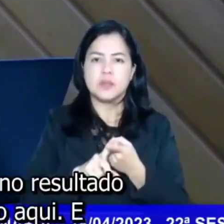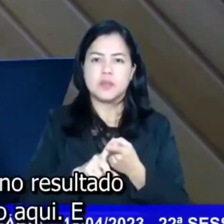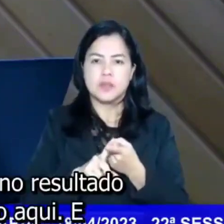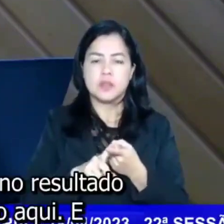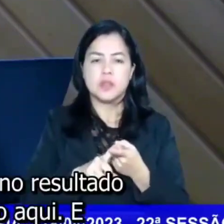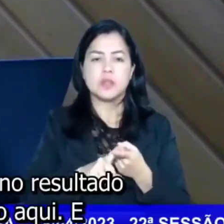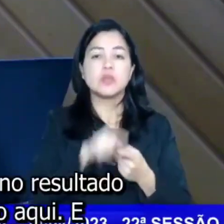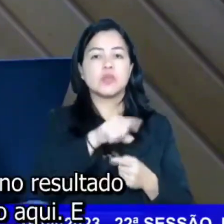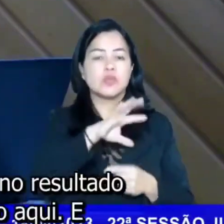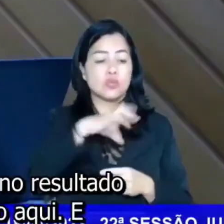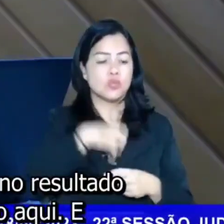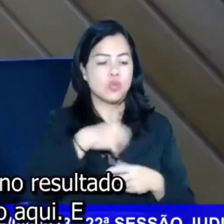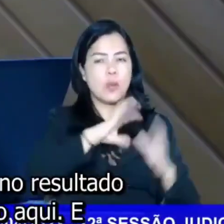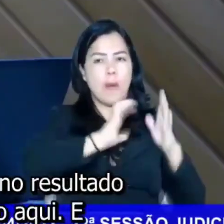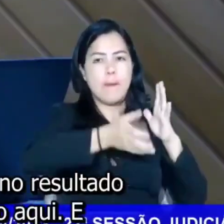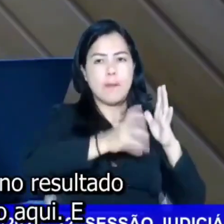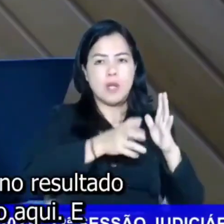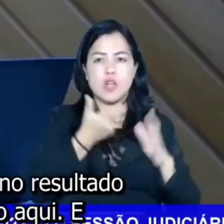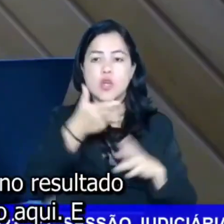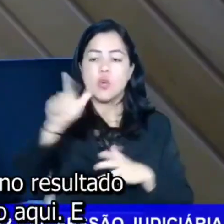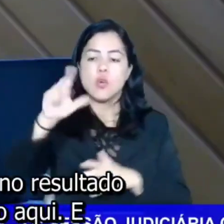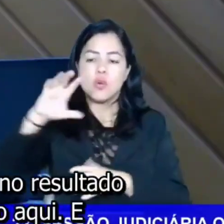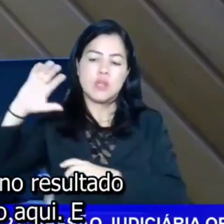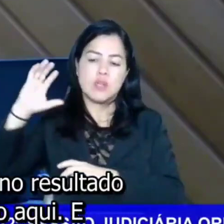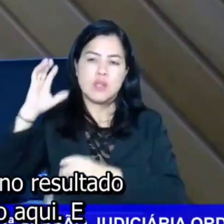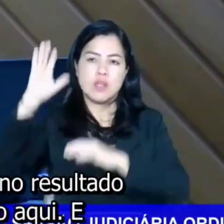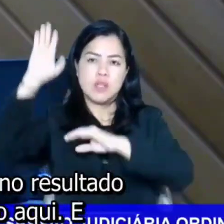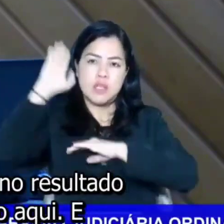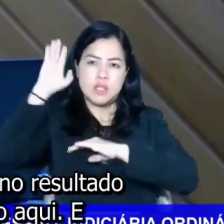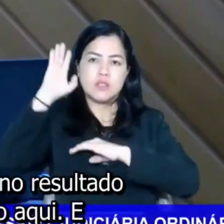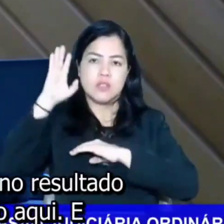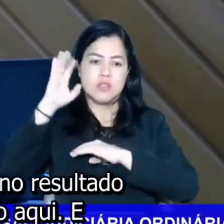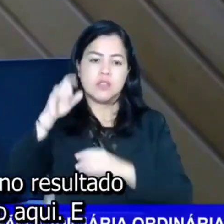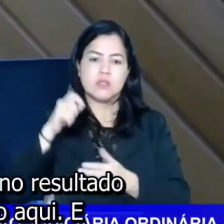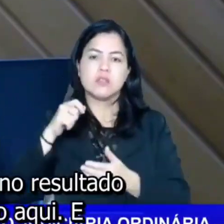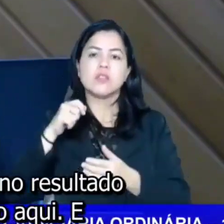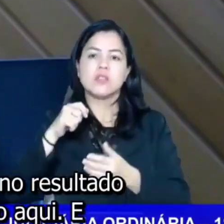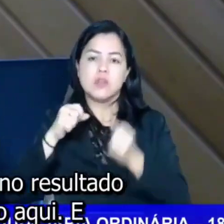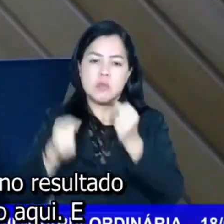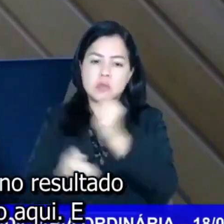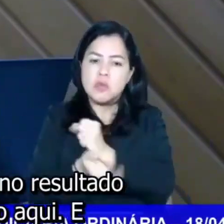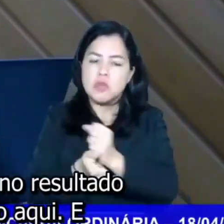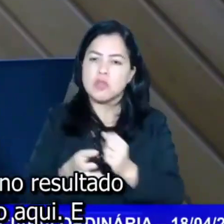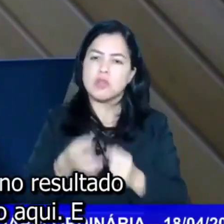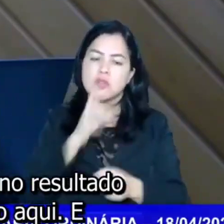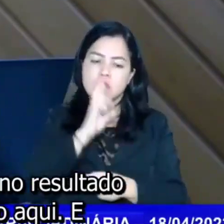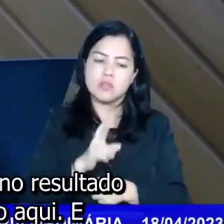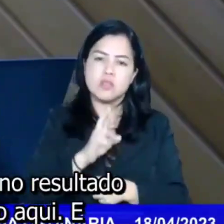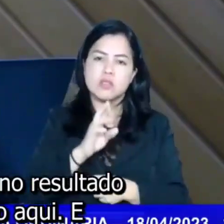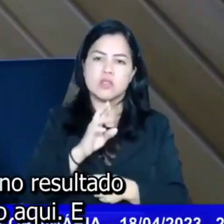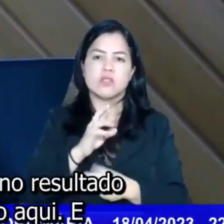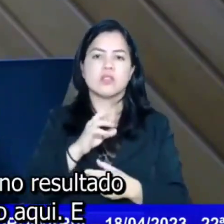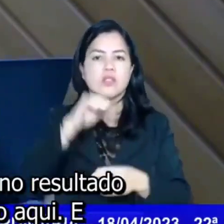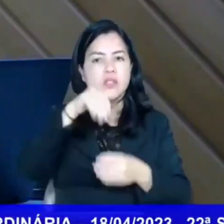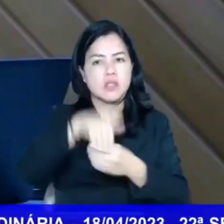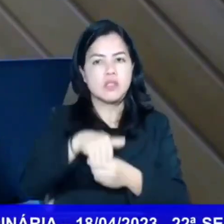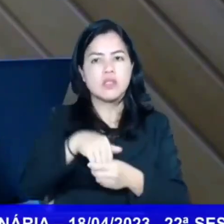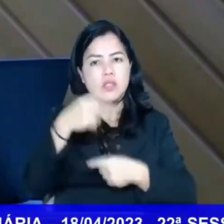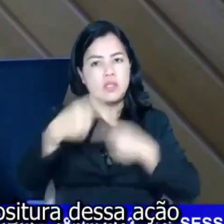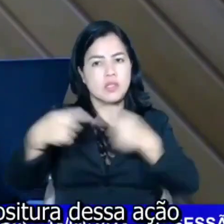dos partidos ou outros candidatos terem influído no resultado da eleição, que é o que tem que ser discutido aqui. E,